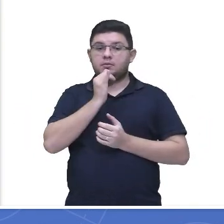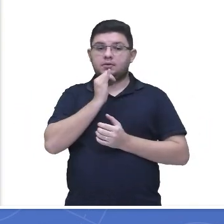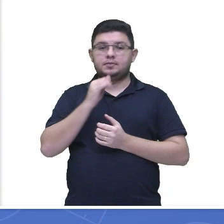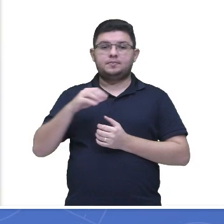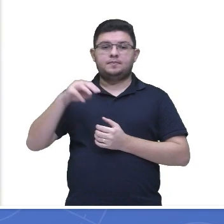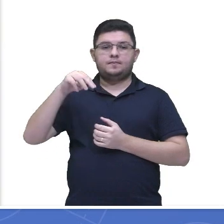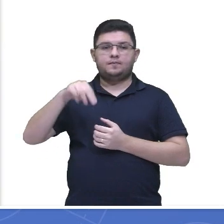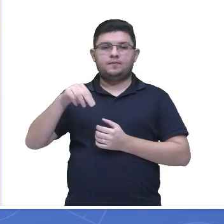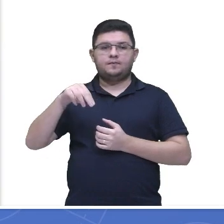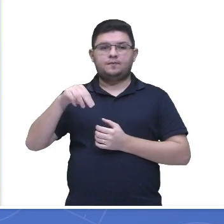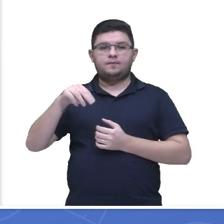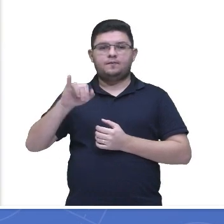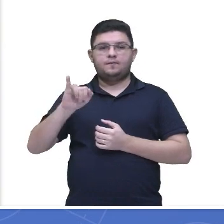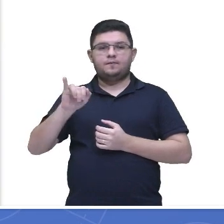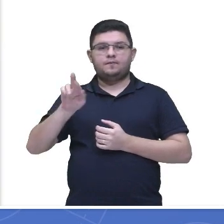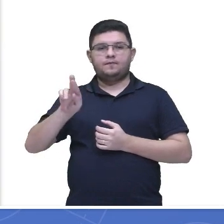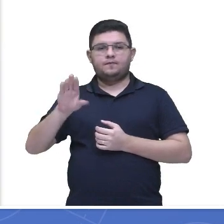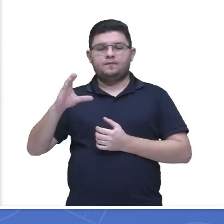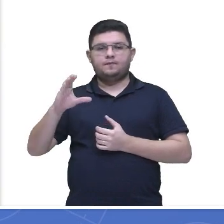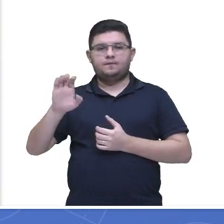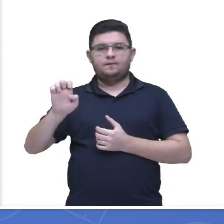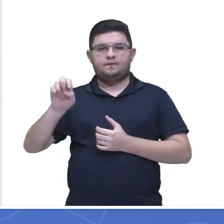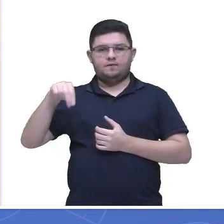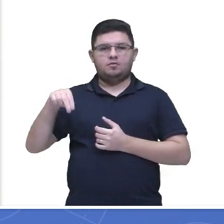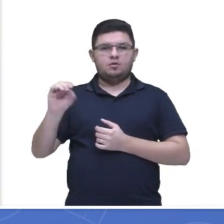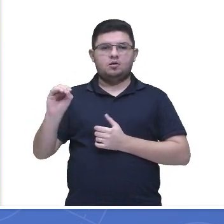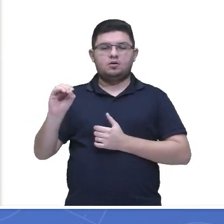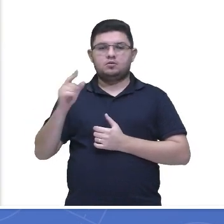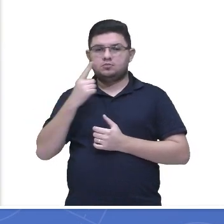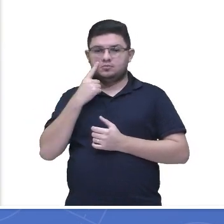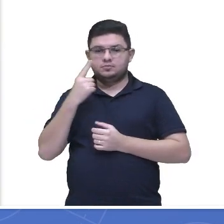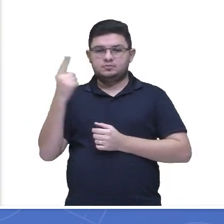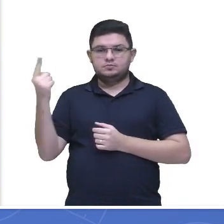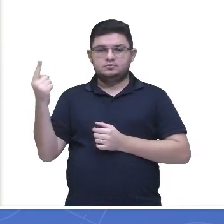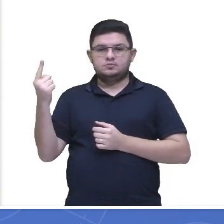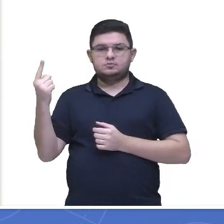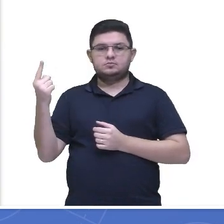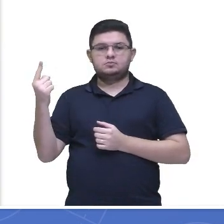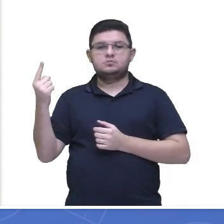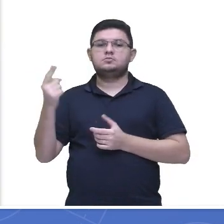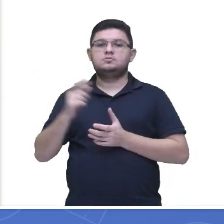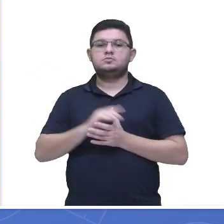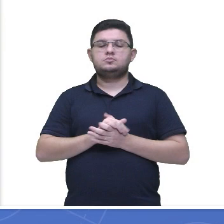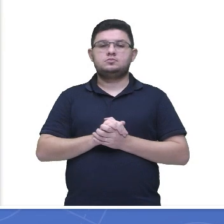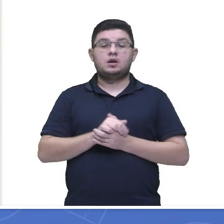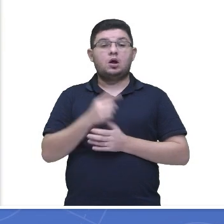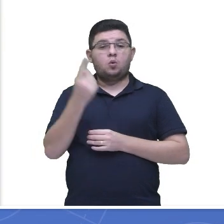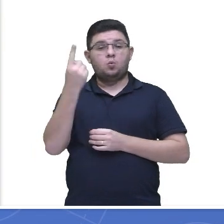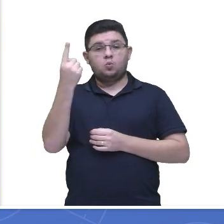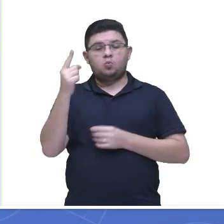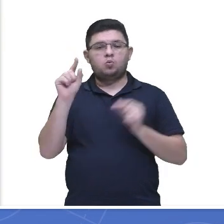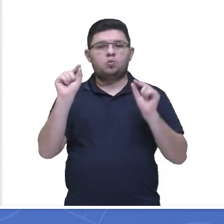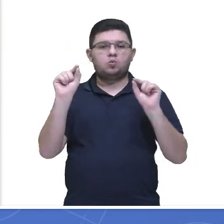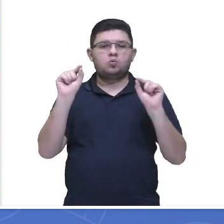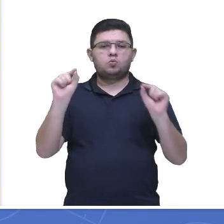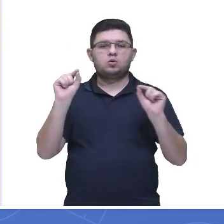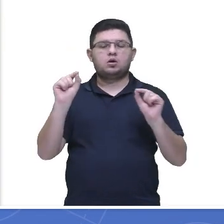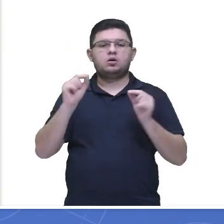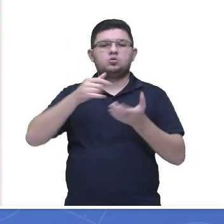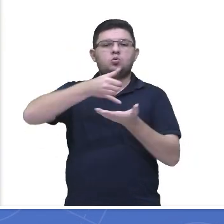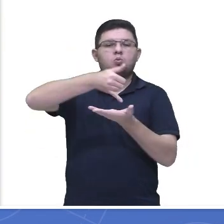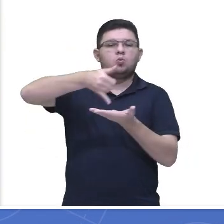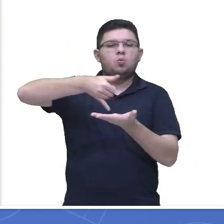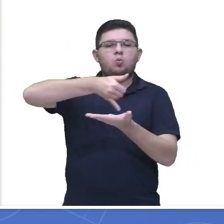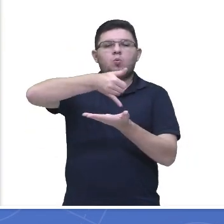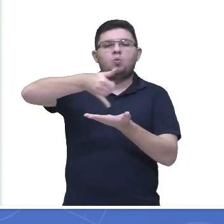O miceno, ele é um dos constituintes de um óleo